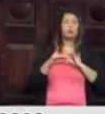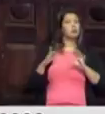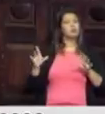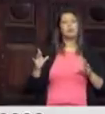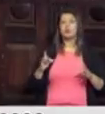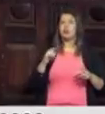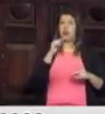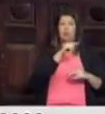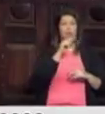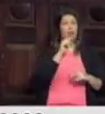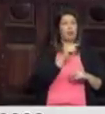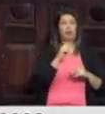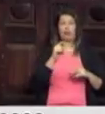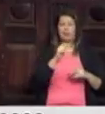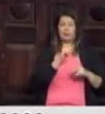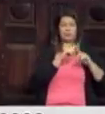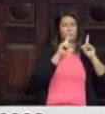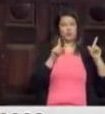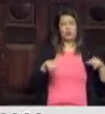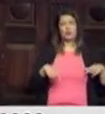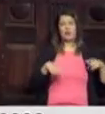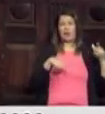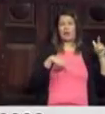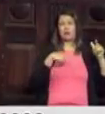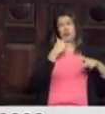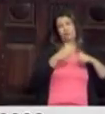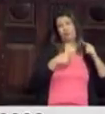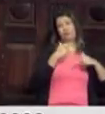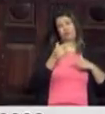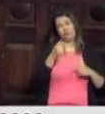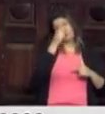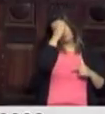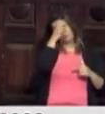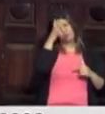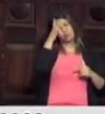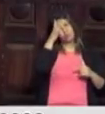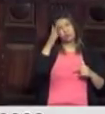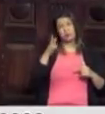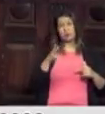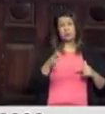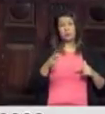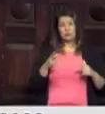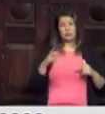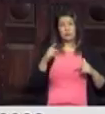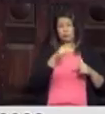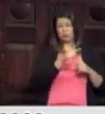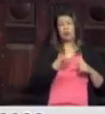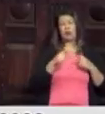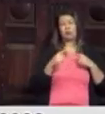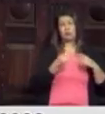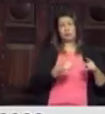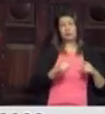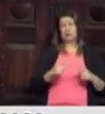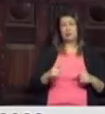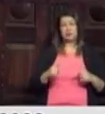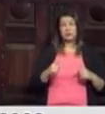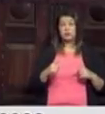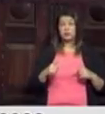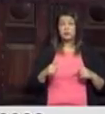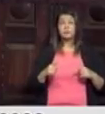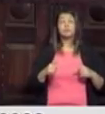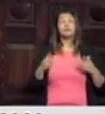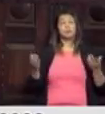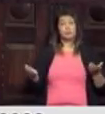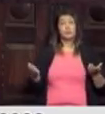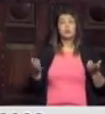cometidos irregularidades contra o servidor público sem uma discussão ampla e sem a compreensão do exatamente o que está acontecendo.